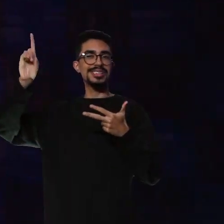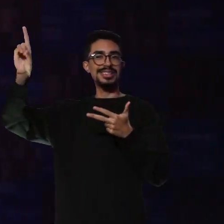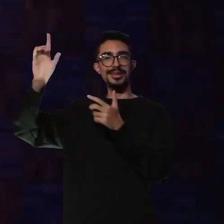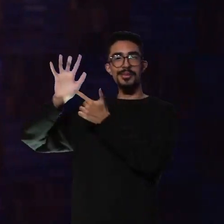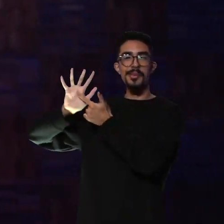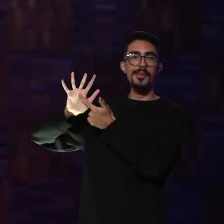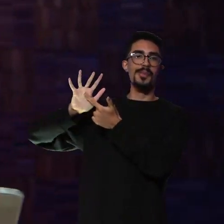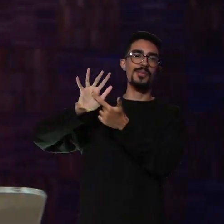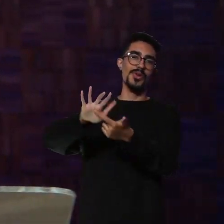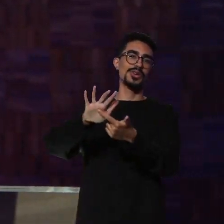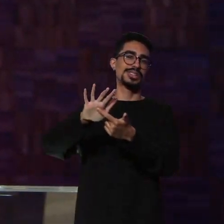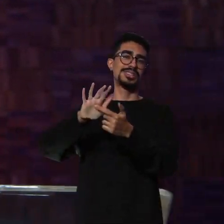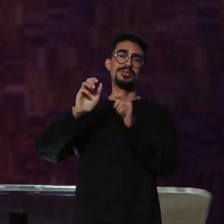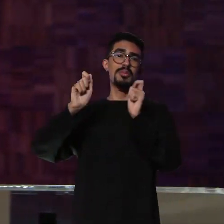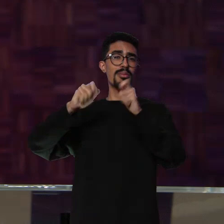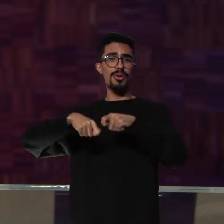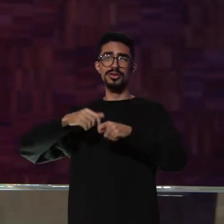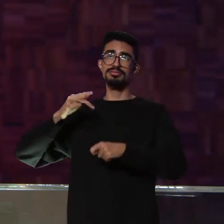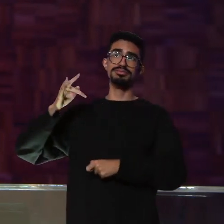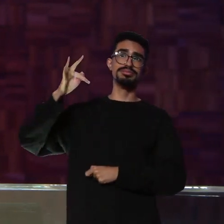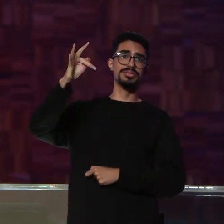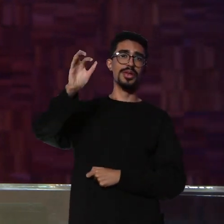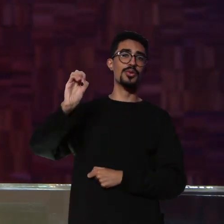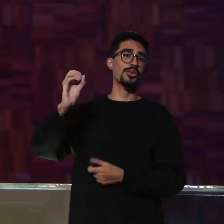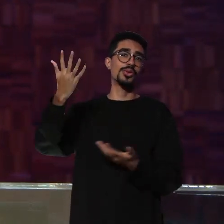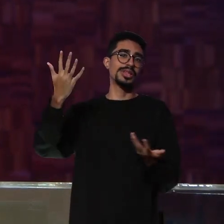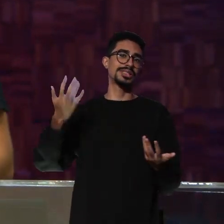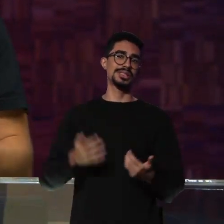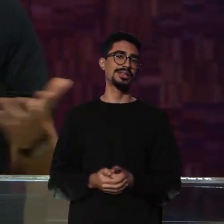para agora. Tem coisas que é mais para frente.